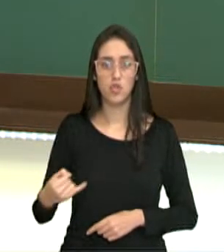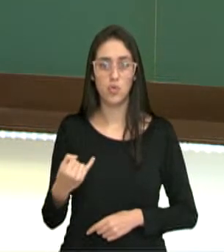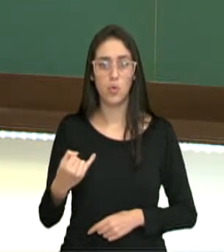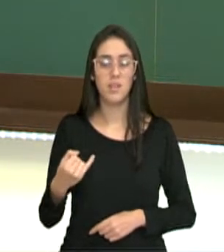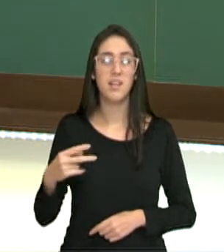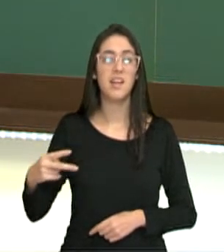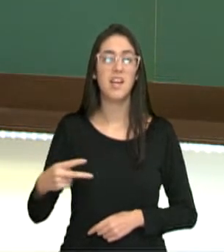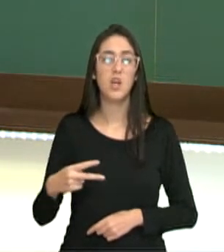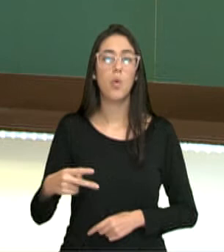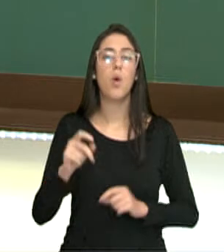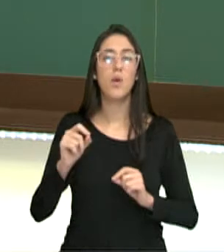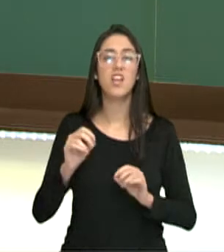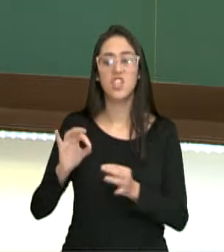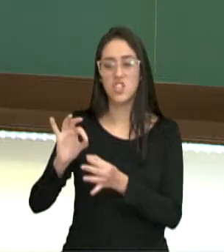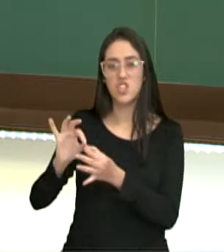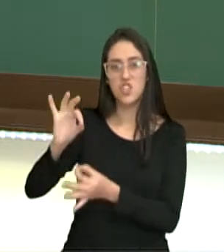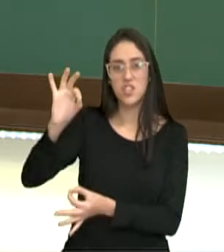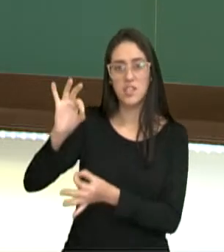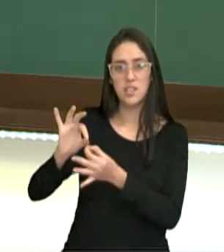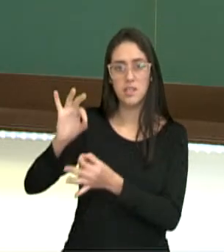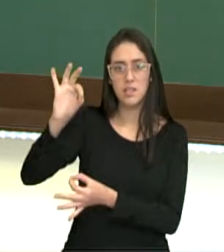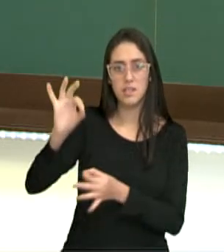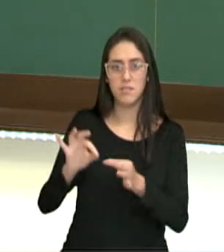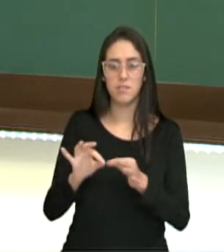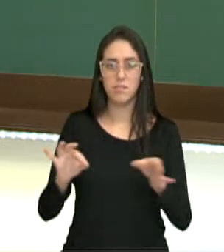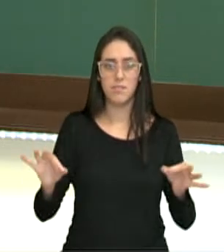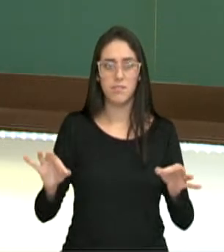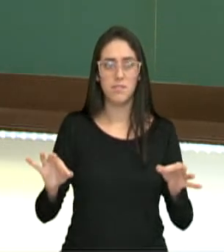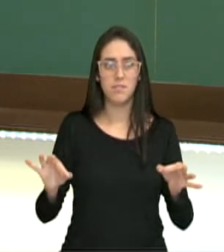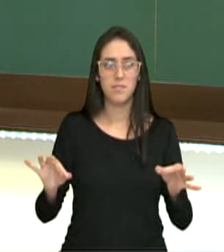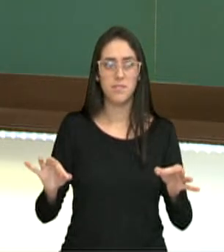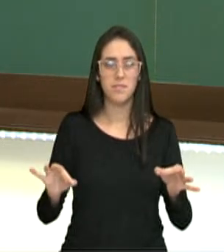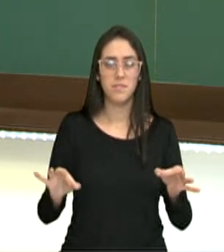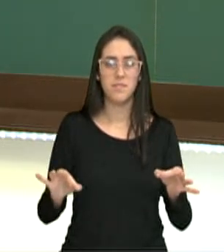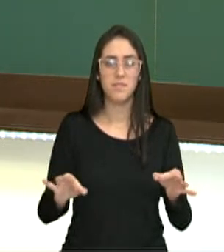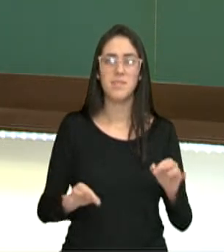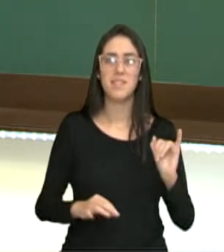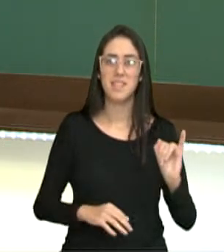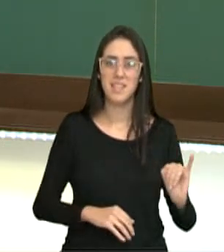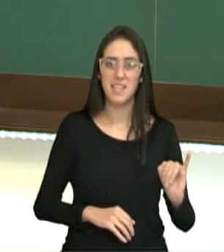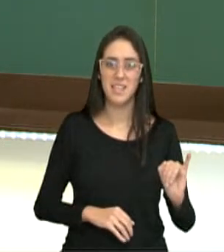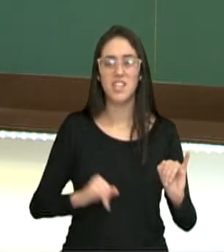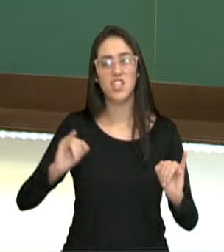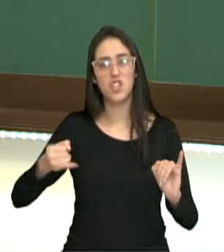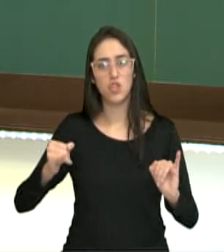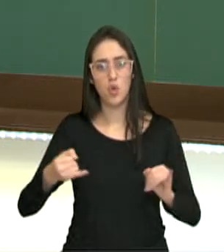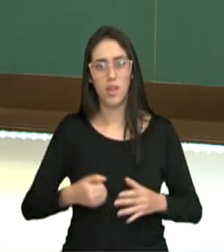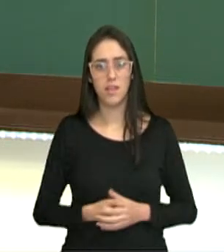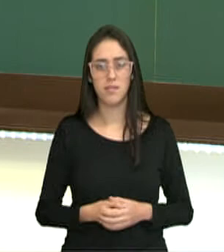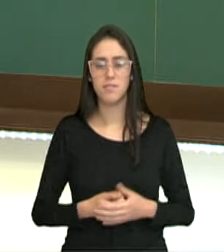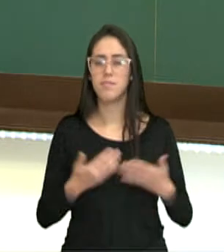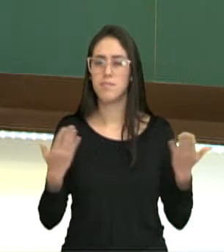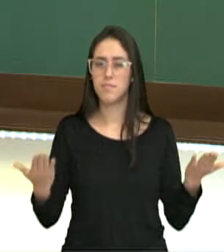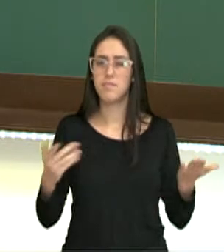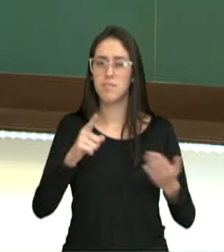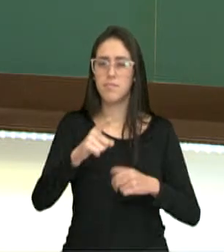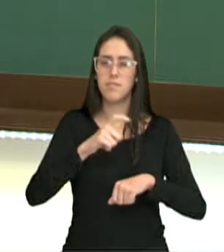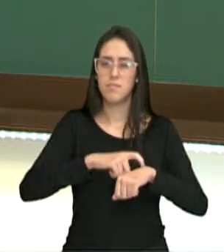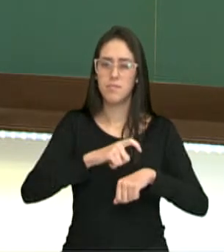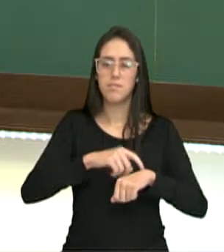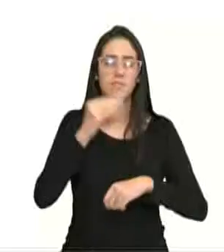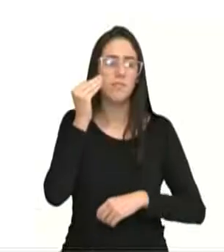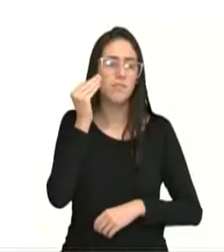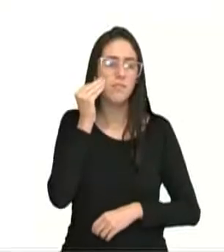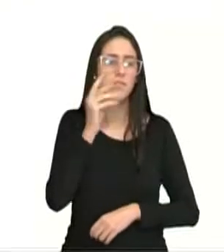igual à distância entre os pontos I e J. Vou deixar um tempinho aí para